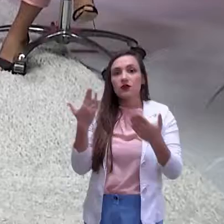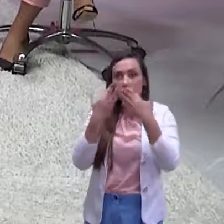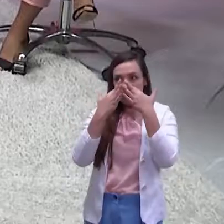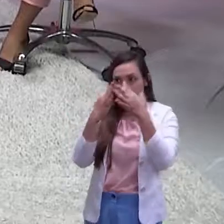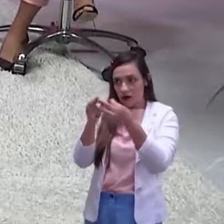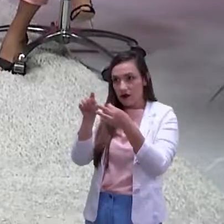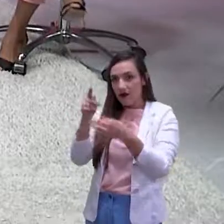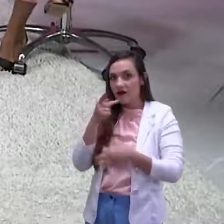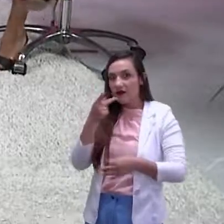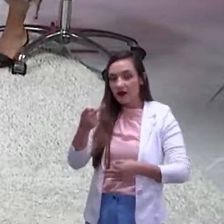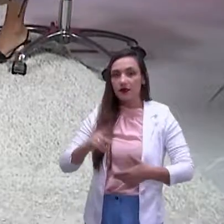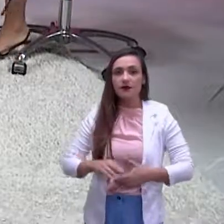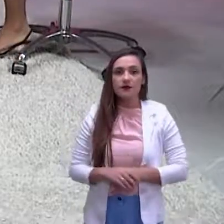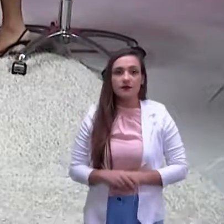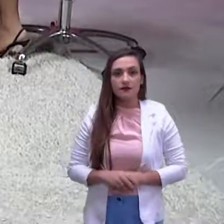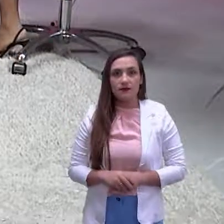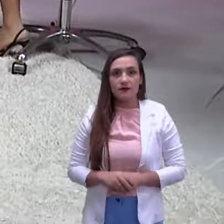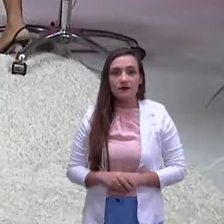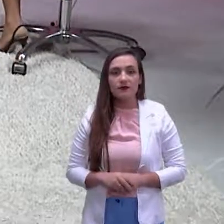gente vai ouvir agora.